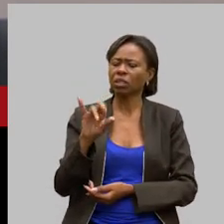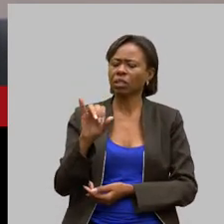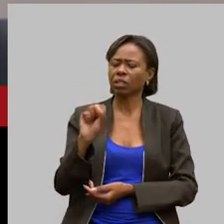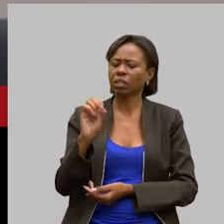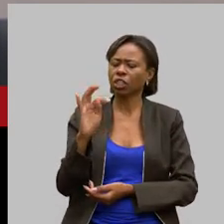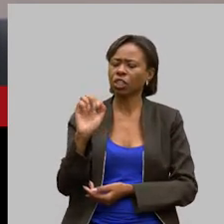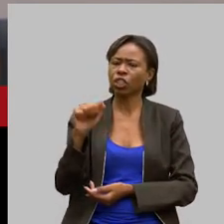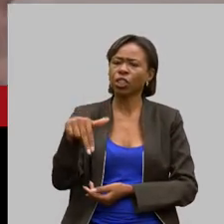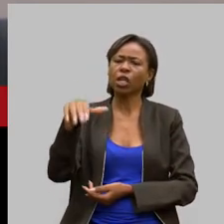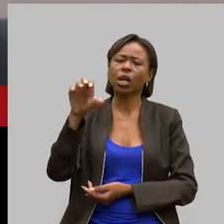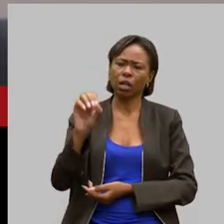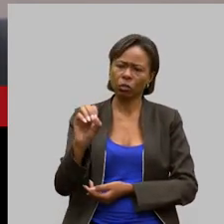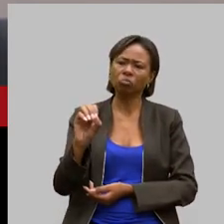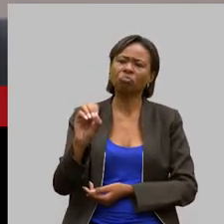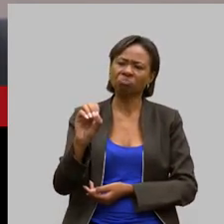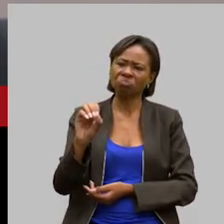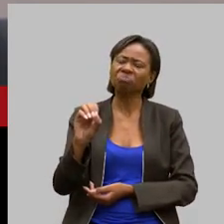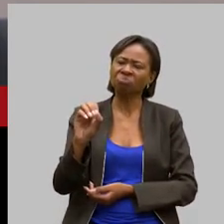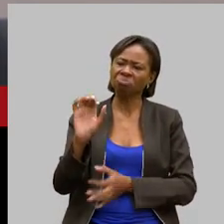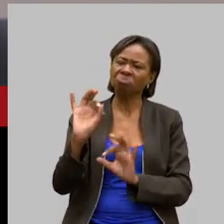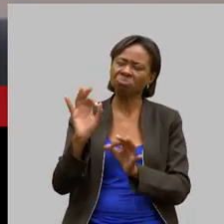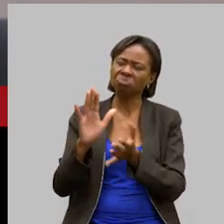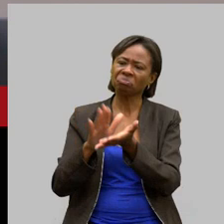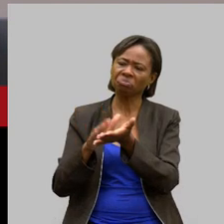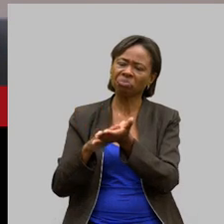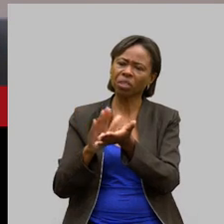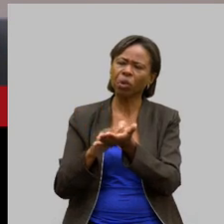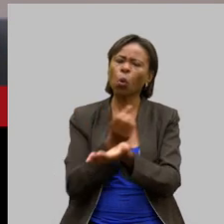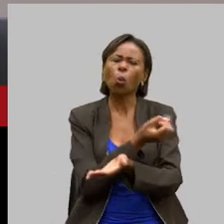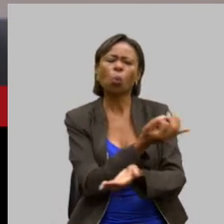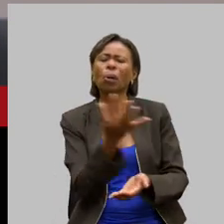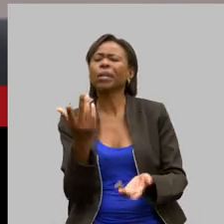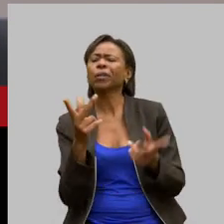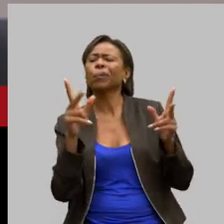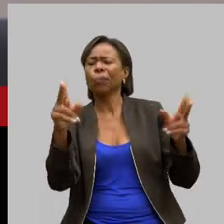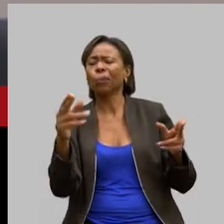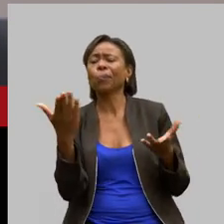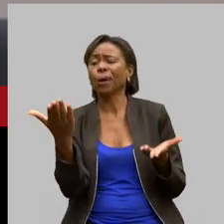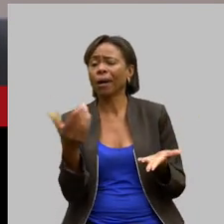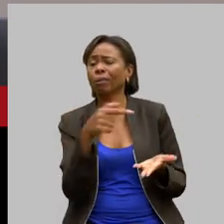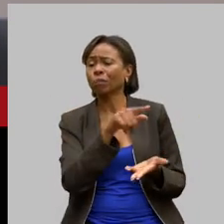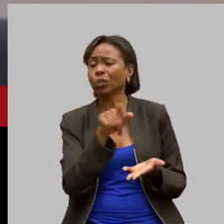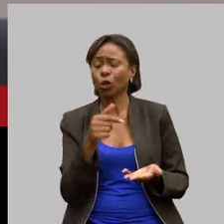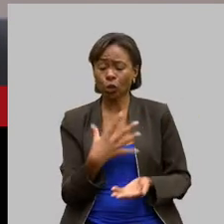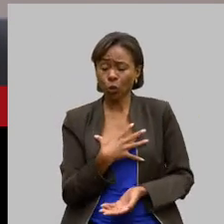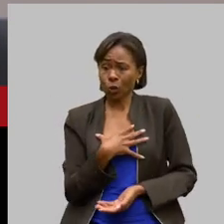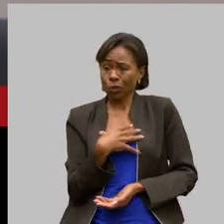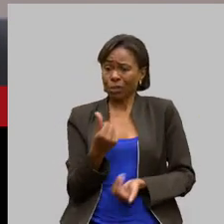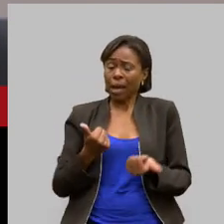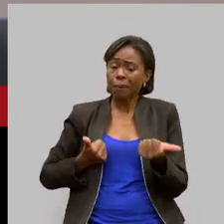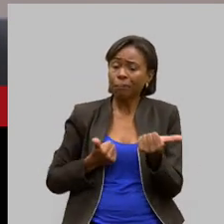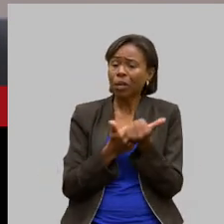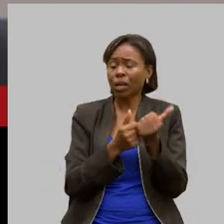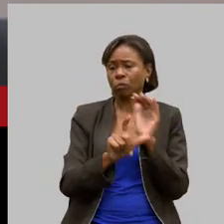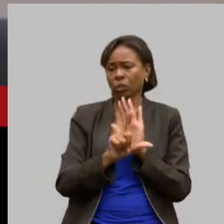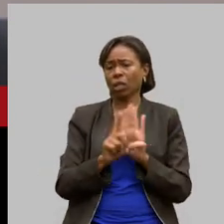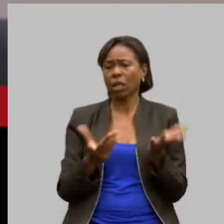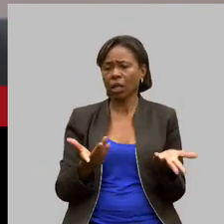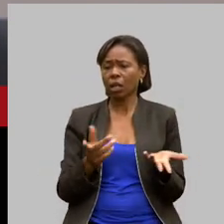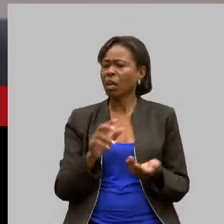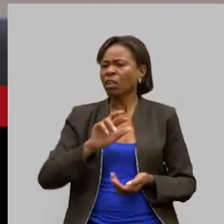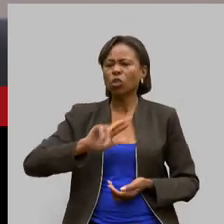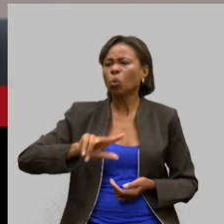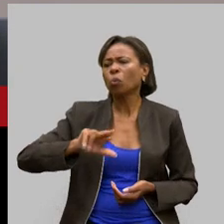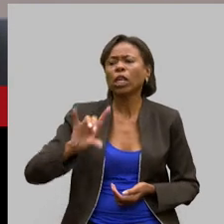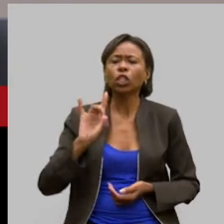ainda para cada vez mais os nossos filhos teros direitos amparados por leis e não ficar usando a causa simplesmente